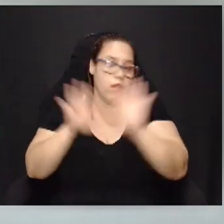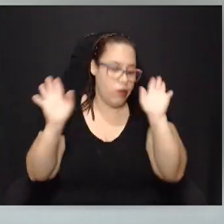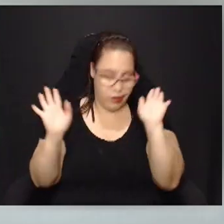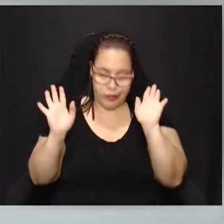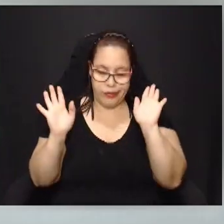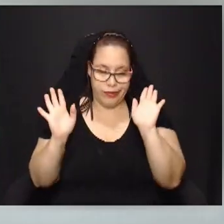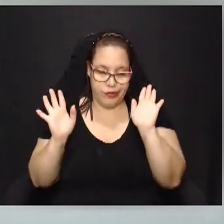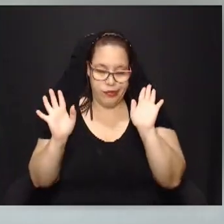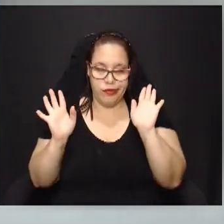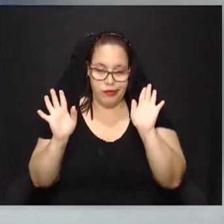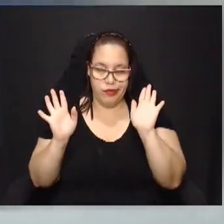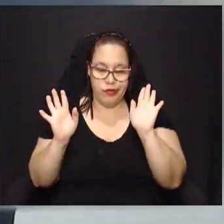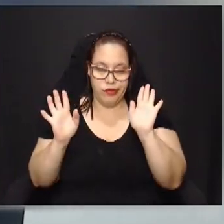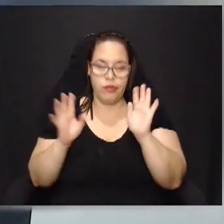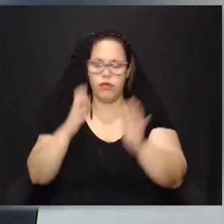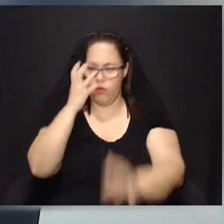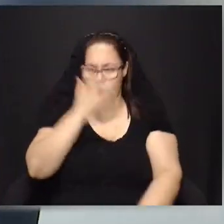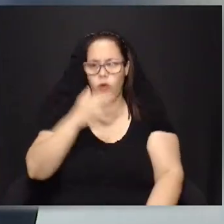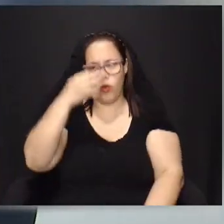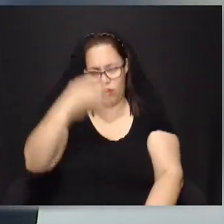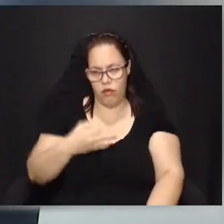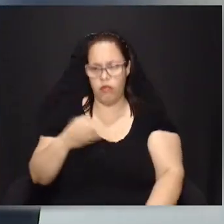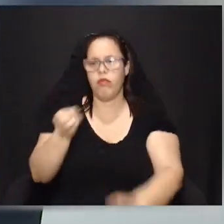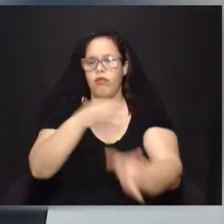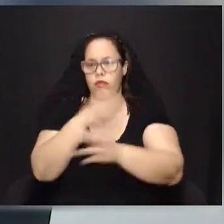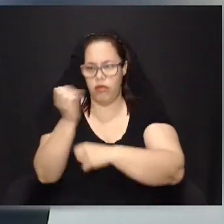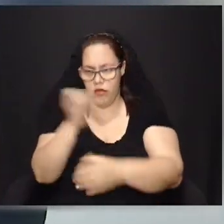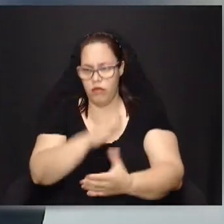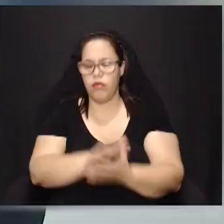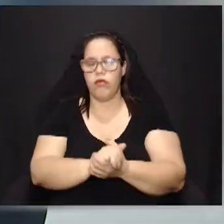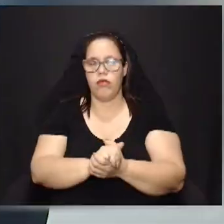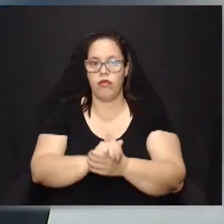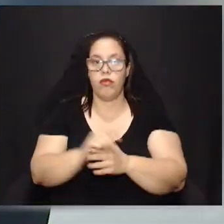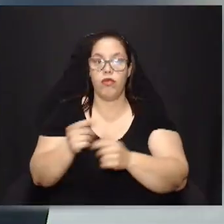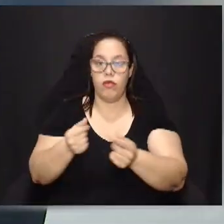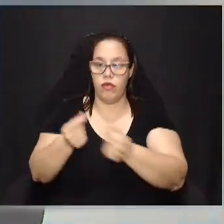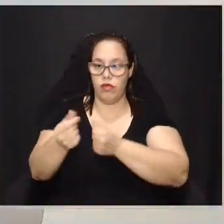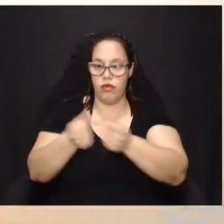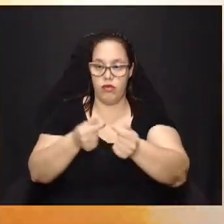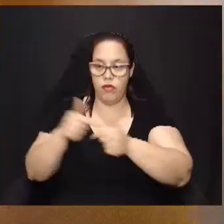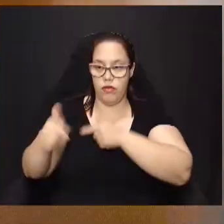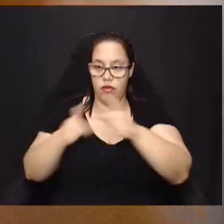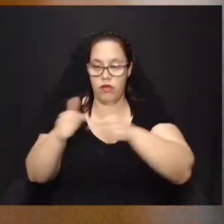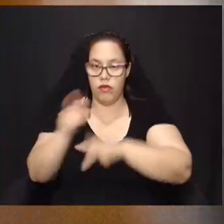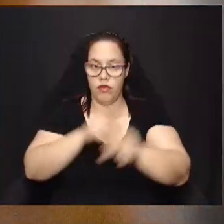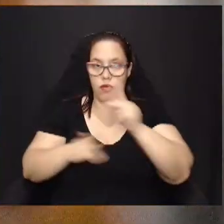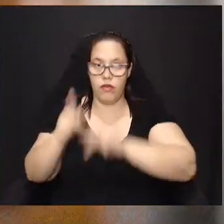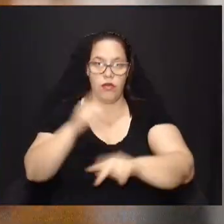celeridade, modernidade, gerar emprego e renda para a nossa população.